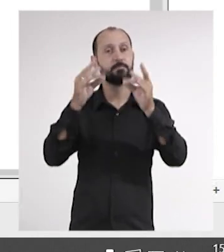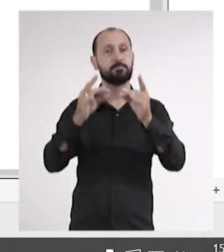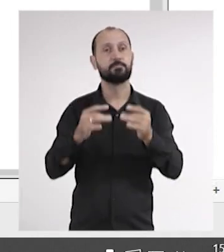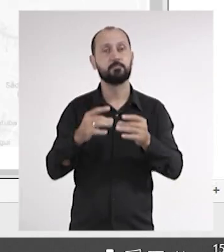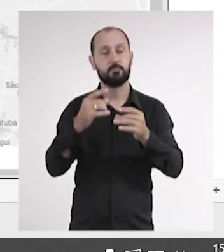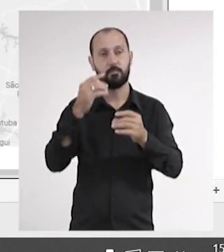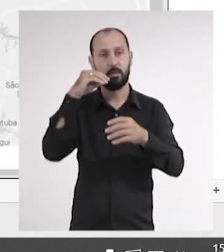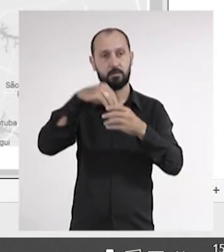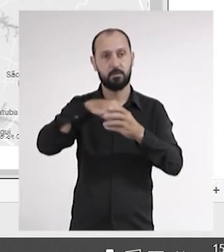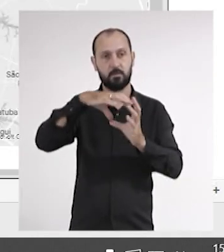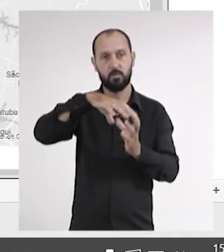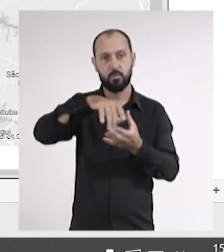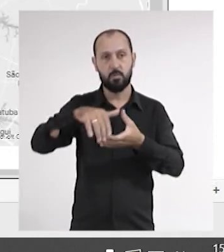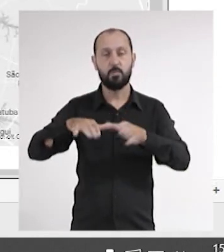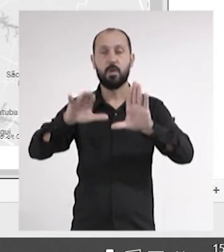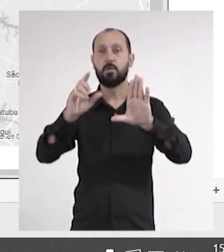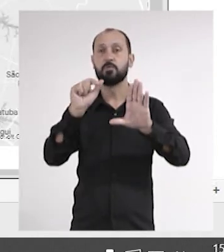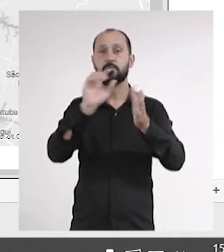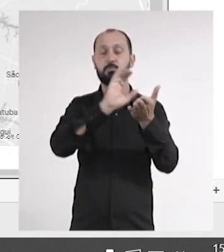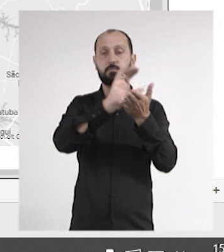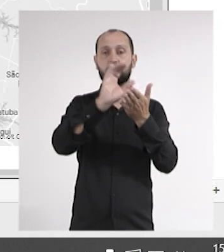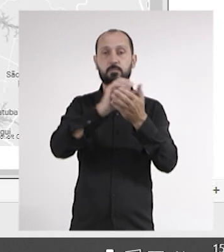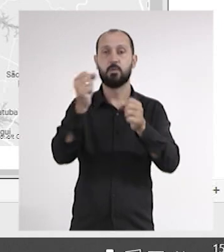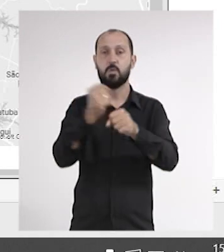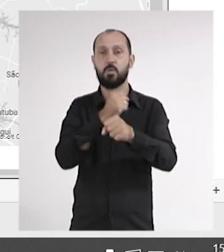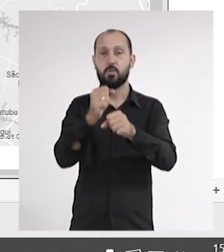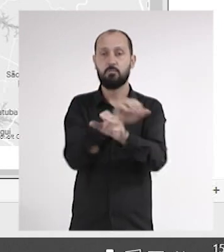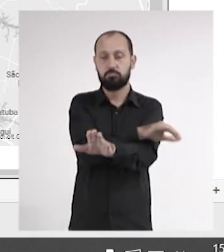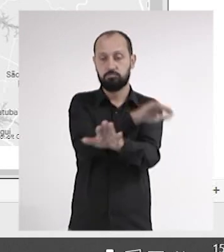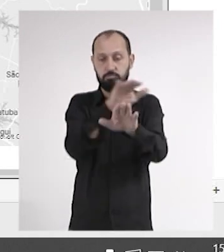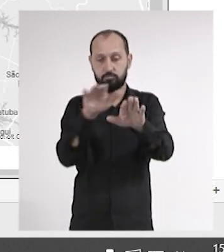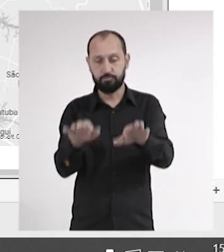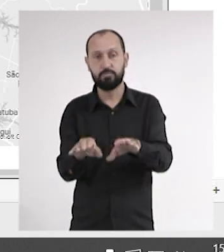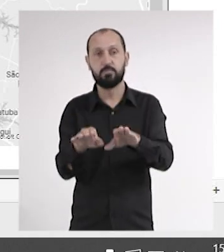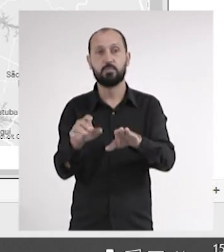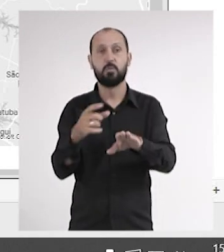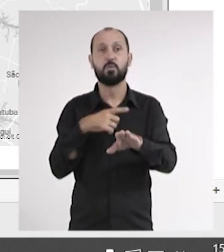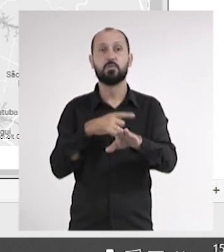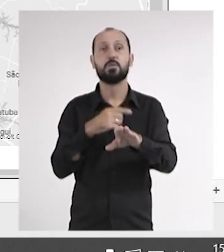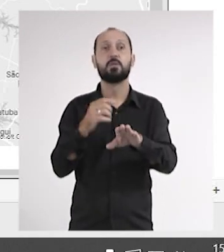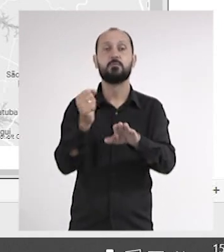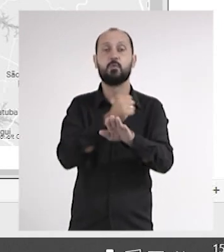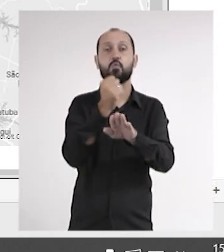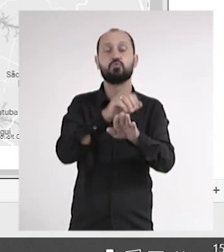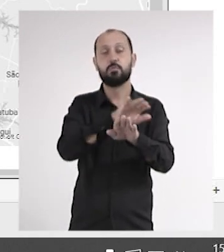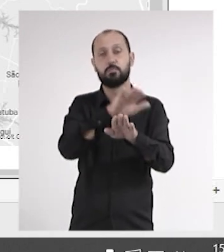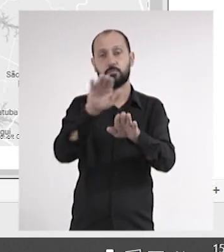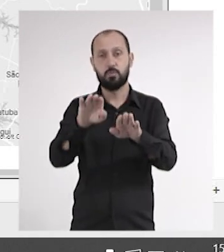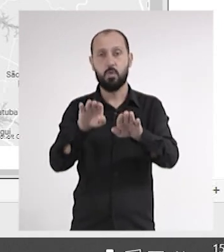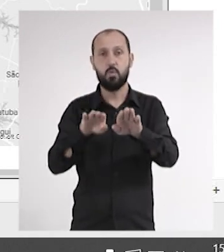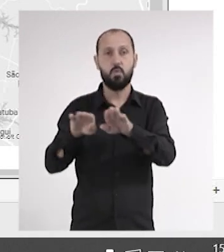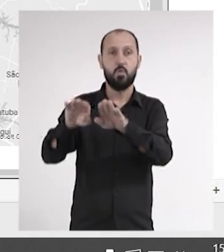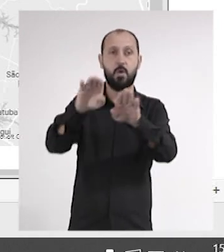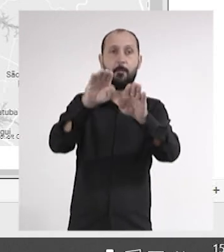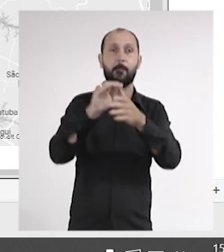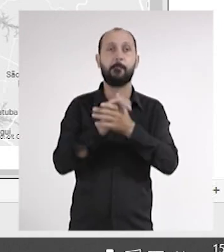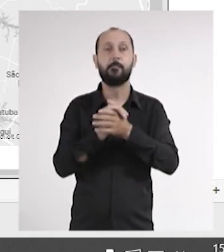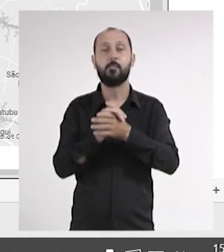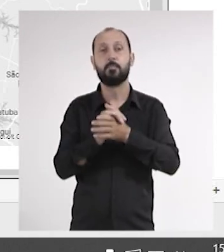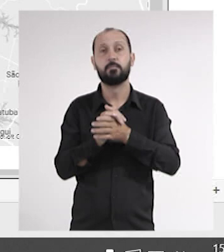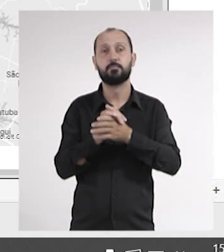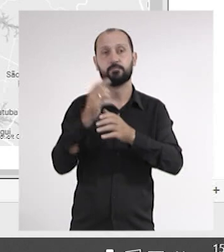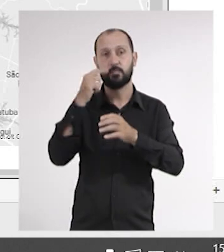no mapa de todos os investimentos de ampliação de capacidade, então, onde serão as duplicações. Então, a gente já adianta, por exemplo, o